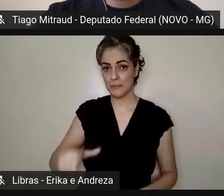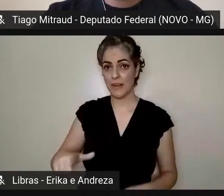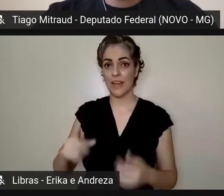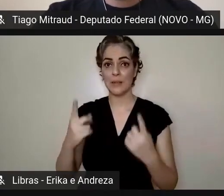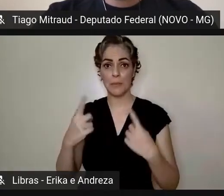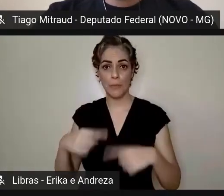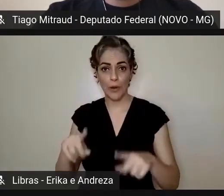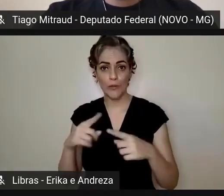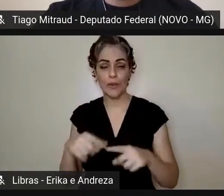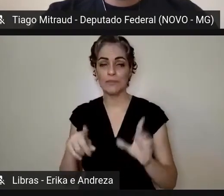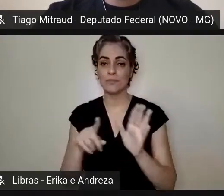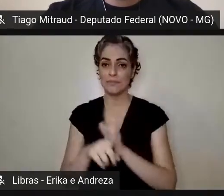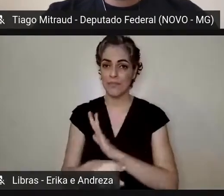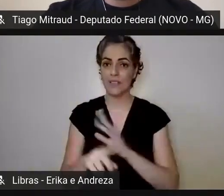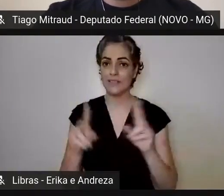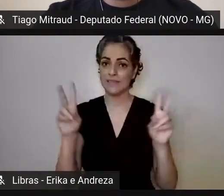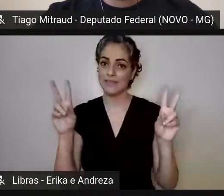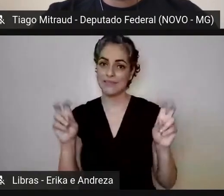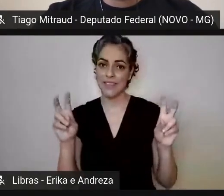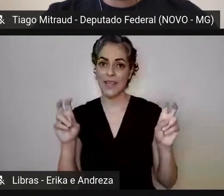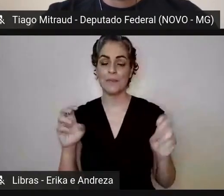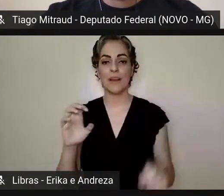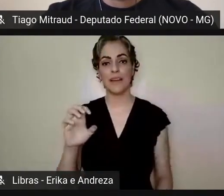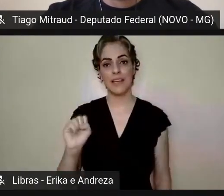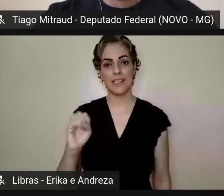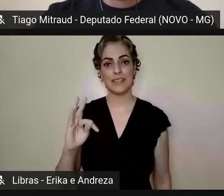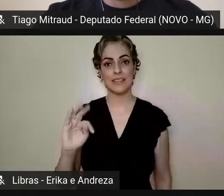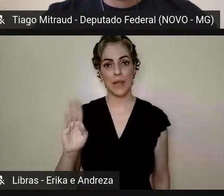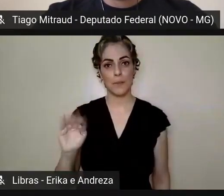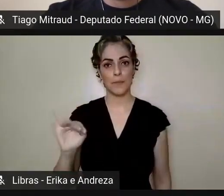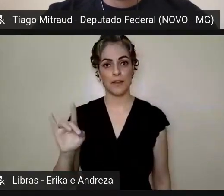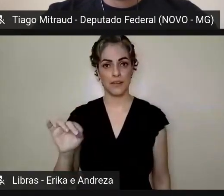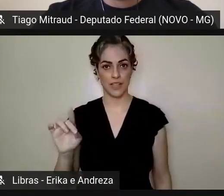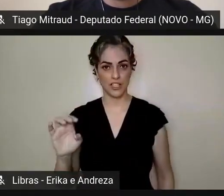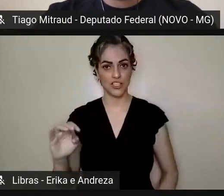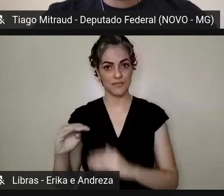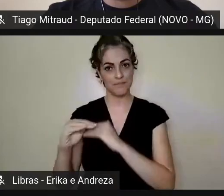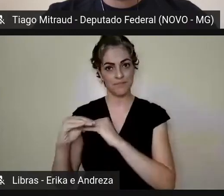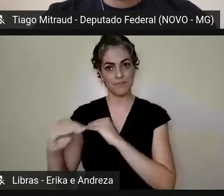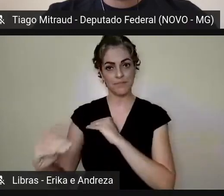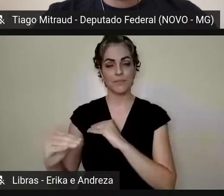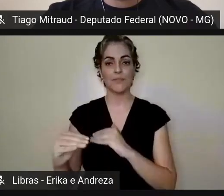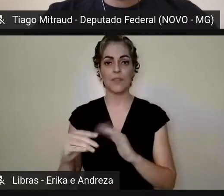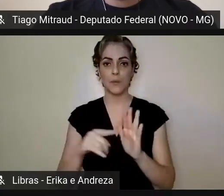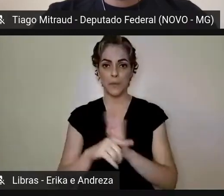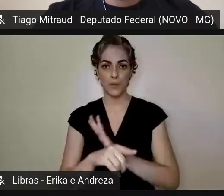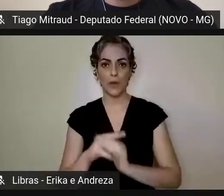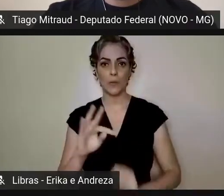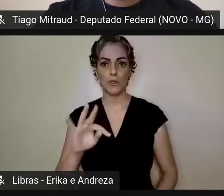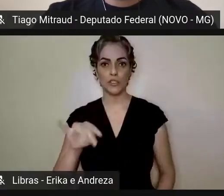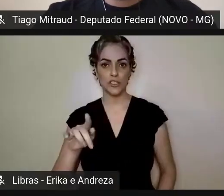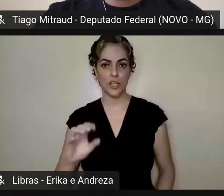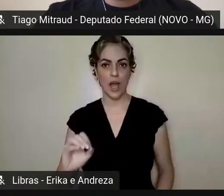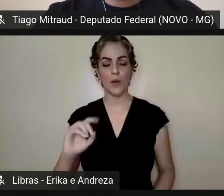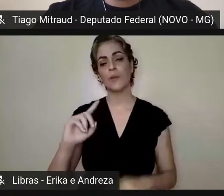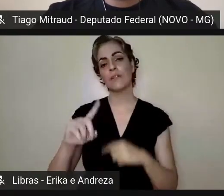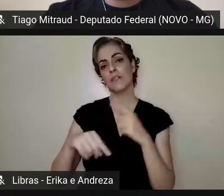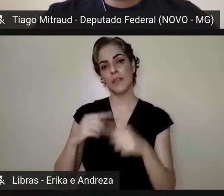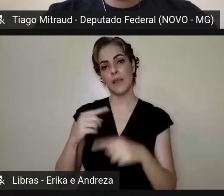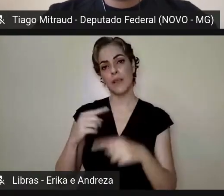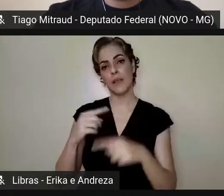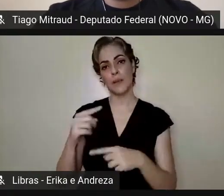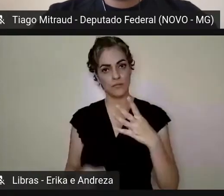o tópico da estabilidade e passamos para outros tópicos. Por mim, eu fico aqui até 8 horas da noite, mas eu sei que os parlamentares têm uma agenda